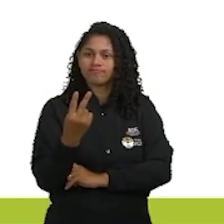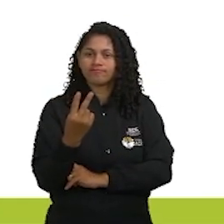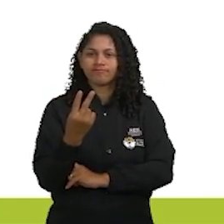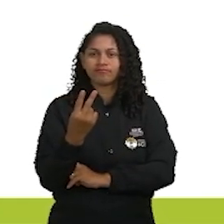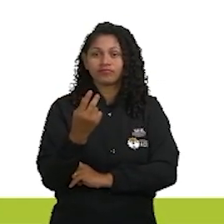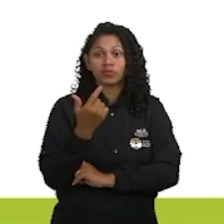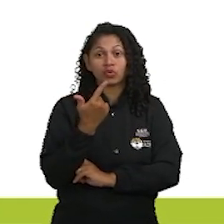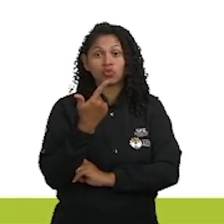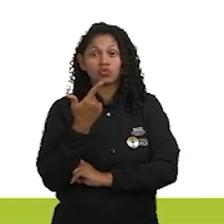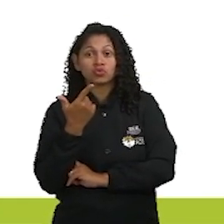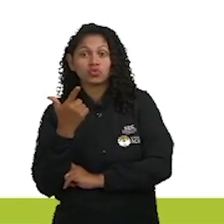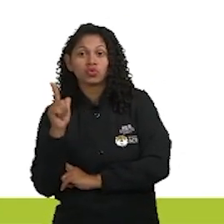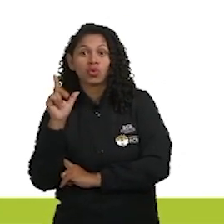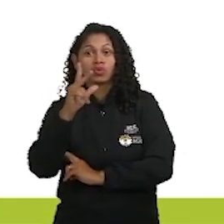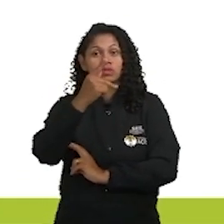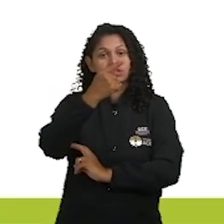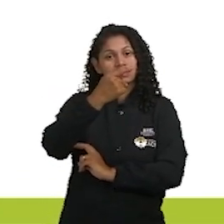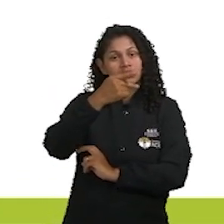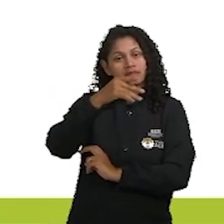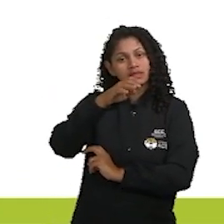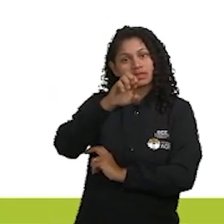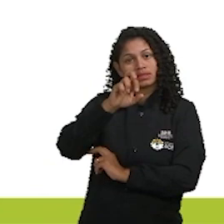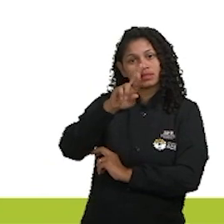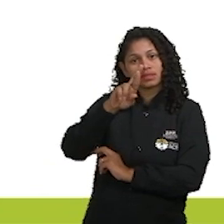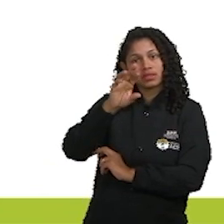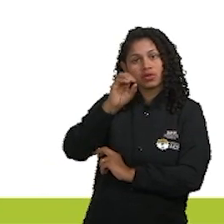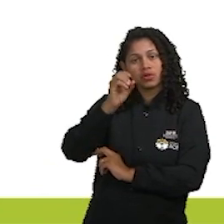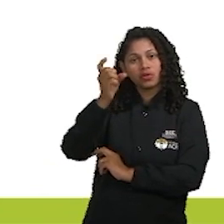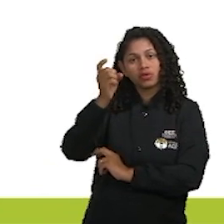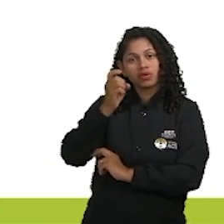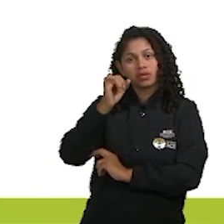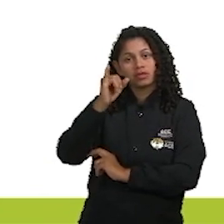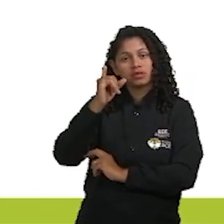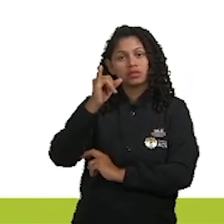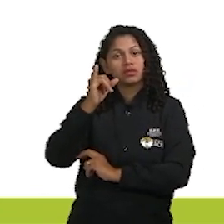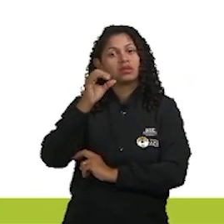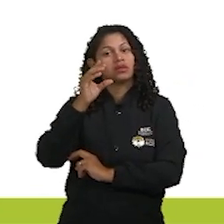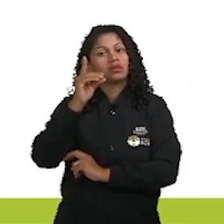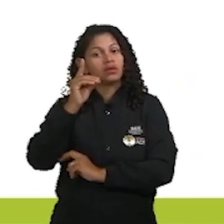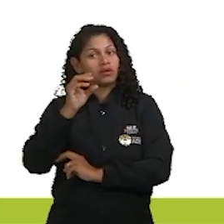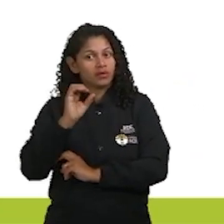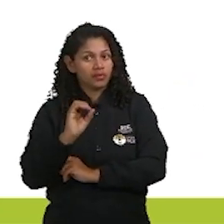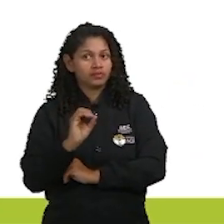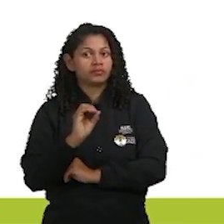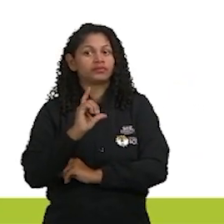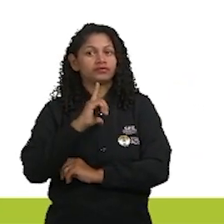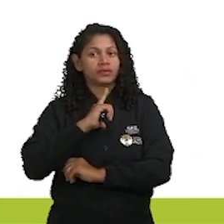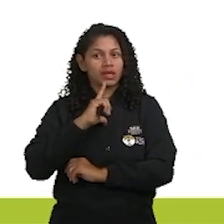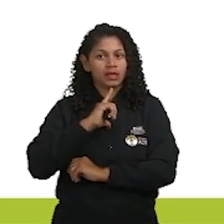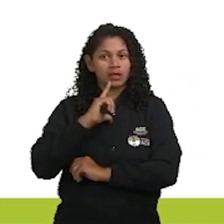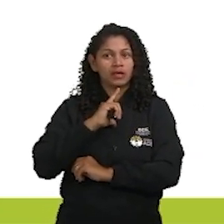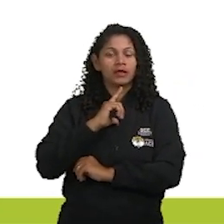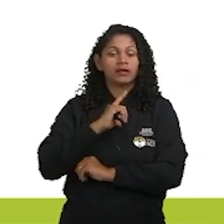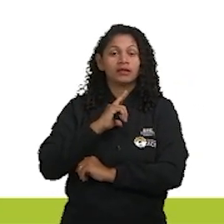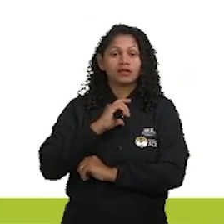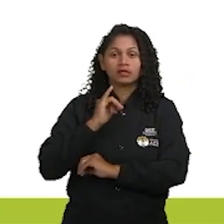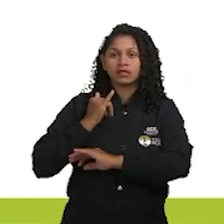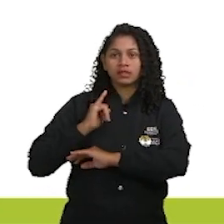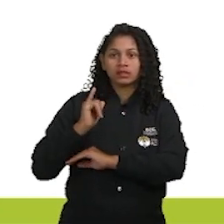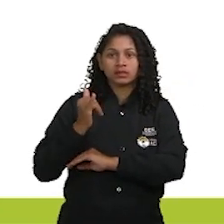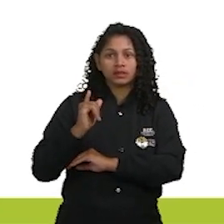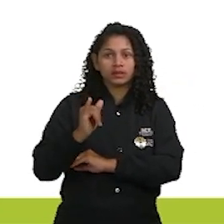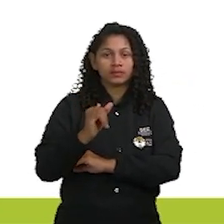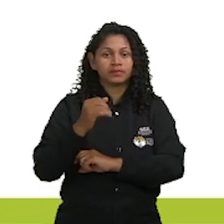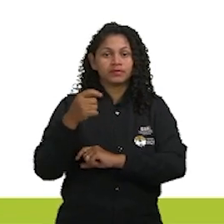Nos peróxidos, o oxigênio, na verdade, ele vai possuir carga